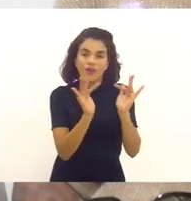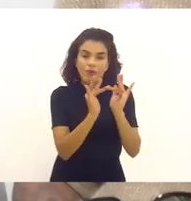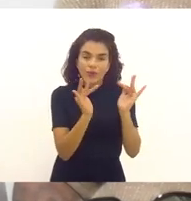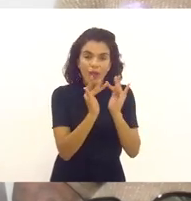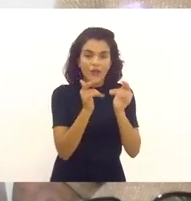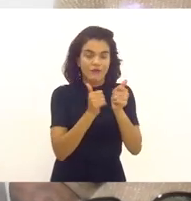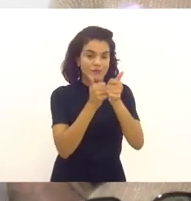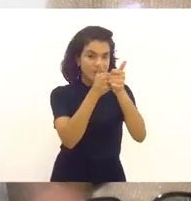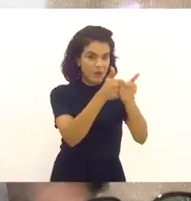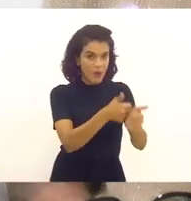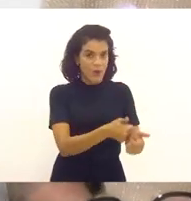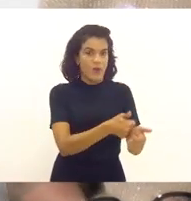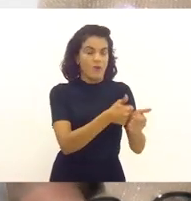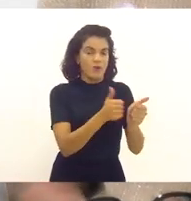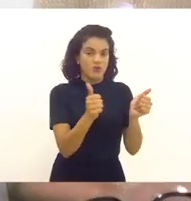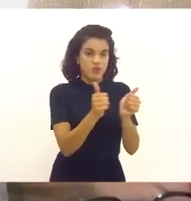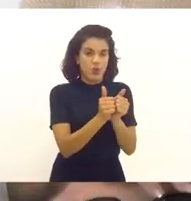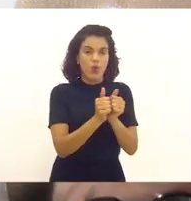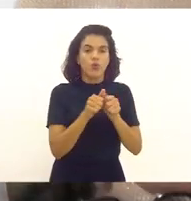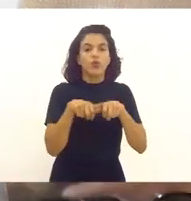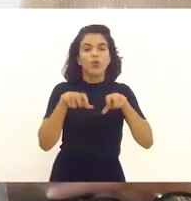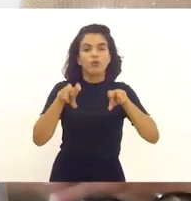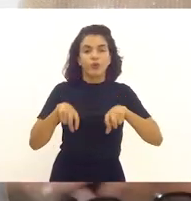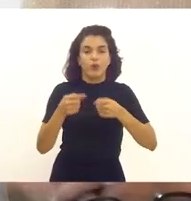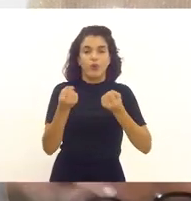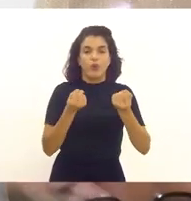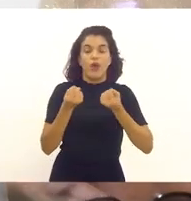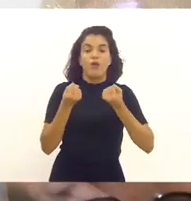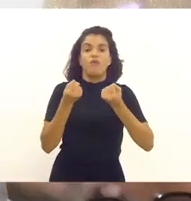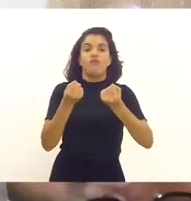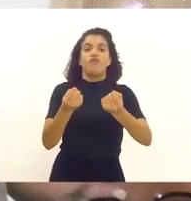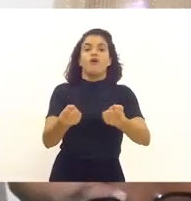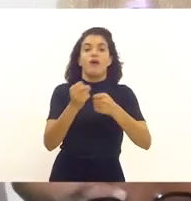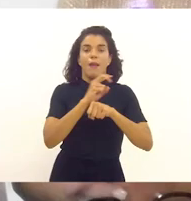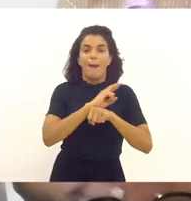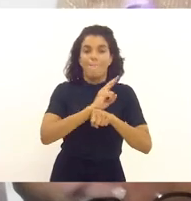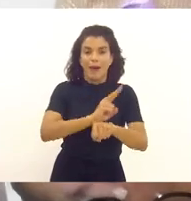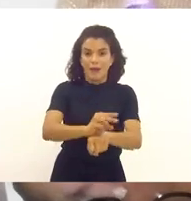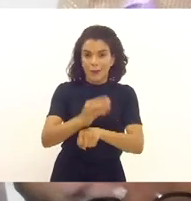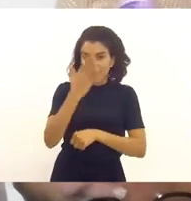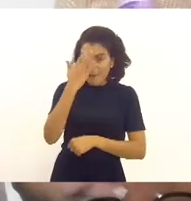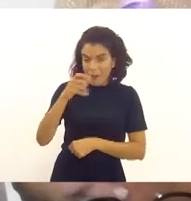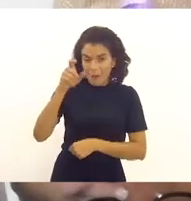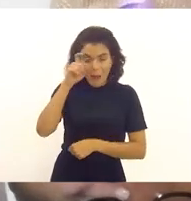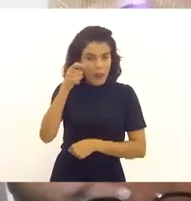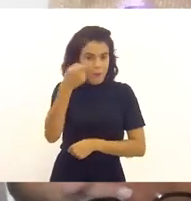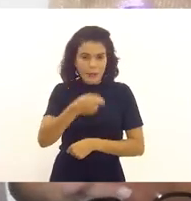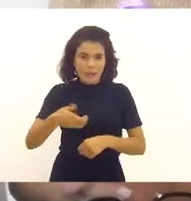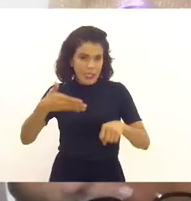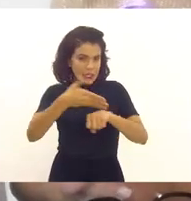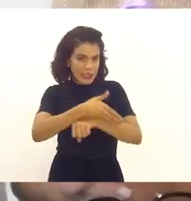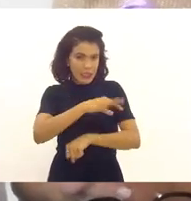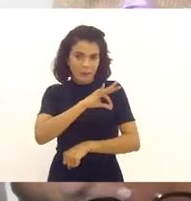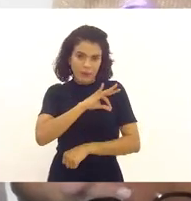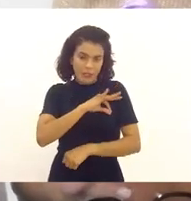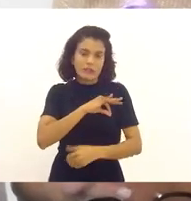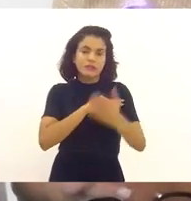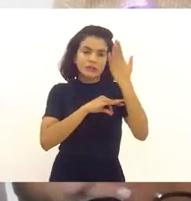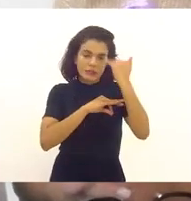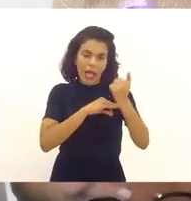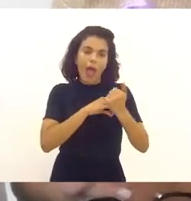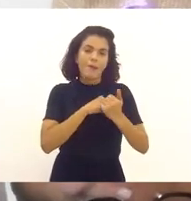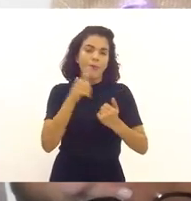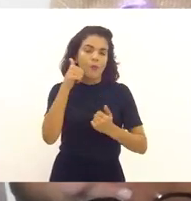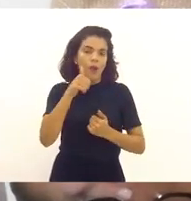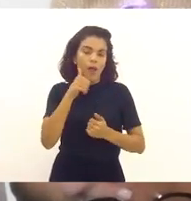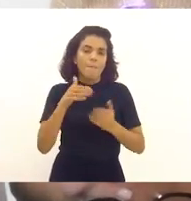fazer o seu acompanhamento com a Patrulha Maria da Penha ela não precisa se expor não é a entrar no batalhão a gente sabe do risco que é pra mulher da